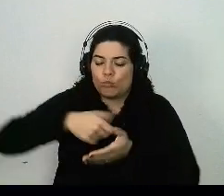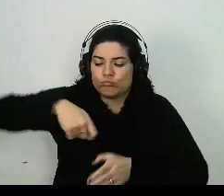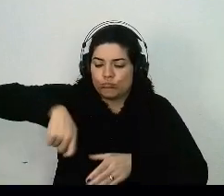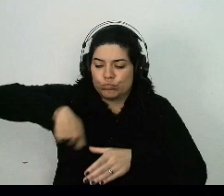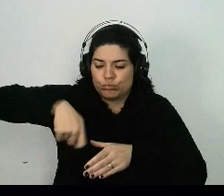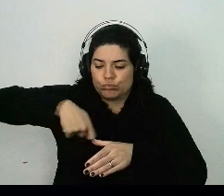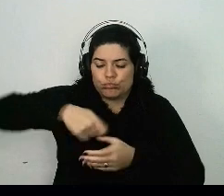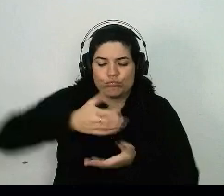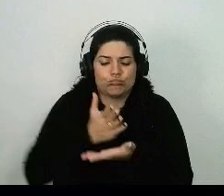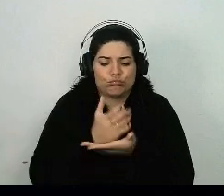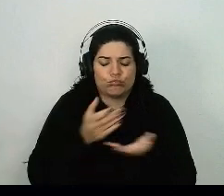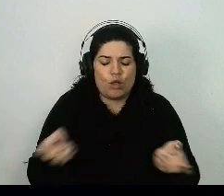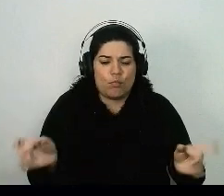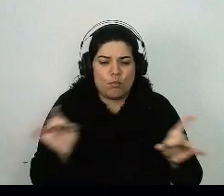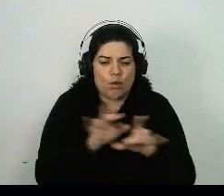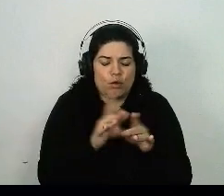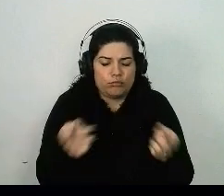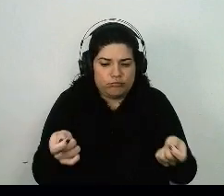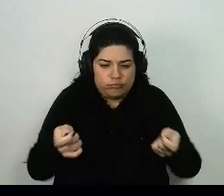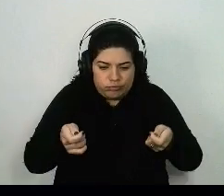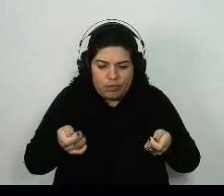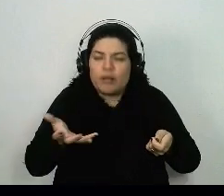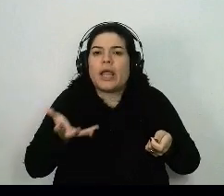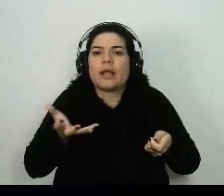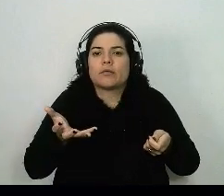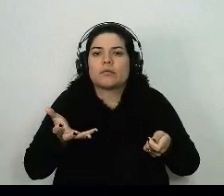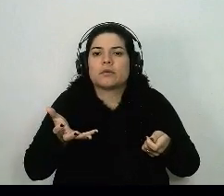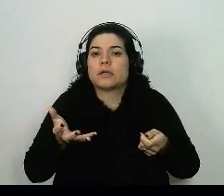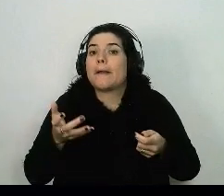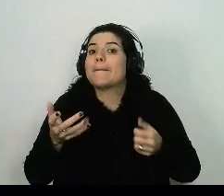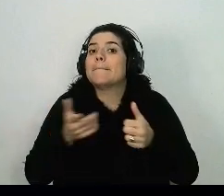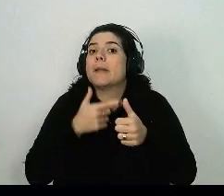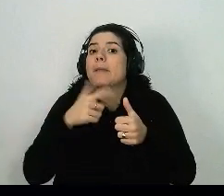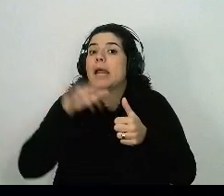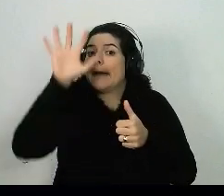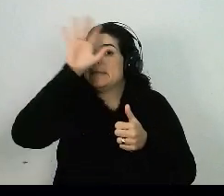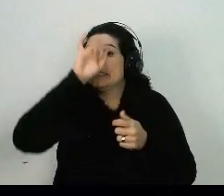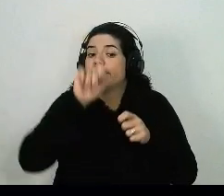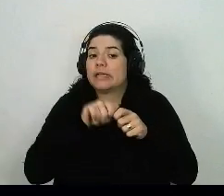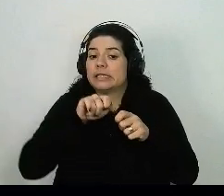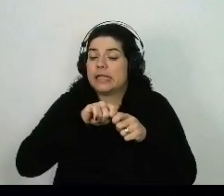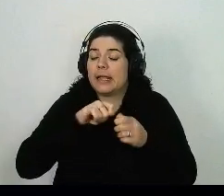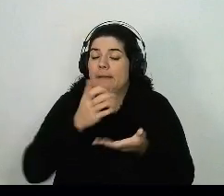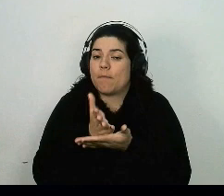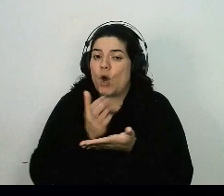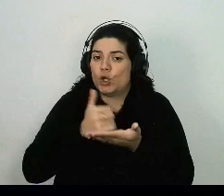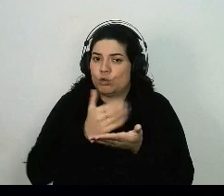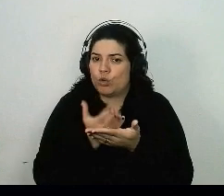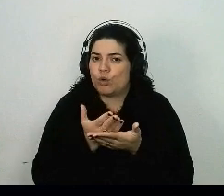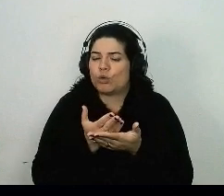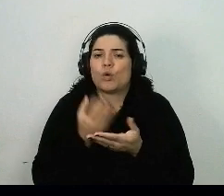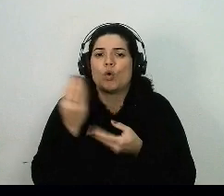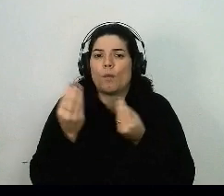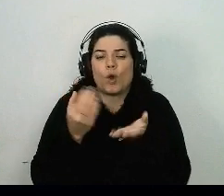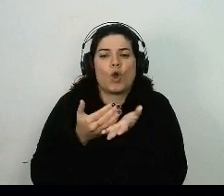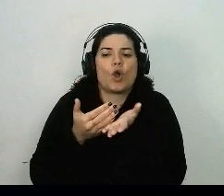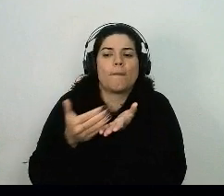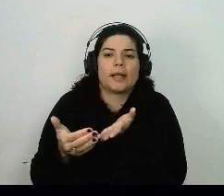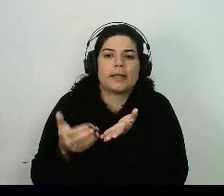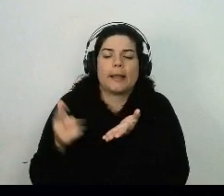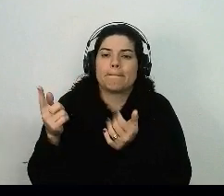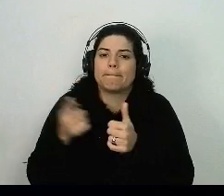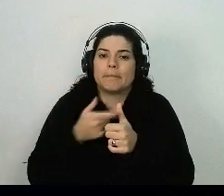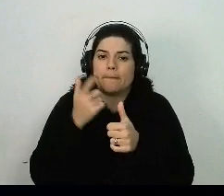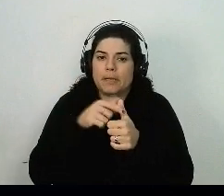final, tá? Então, primeira coisa que eu tenho que fazer, eu tenho que aprender a fazer o bolo. Então, qual que é o processo? Inicial, primeira linha, aprender a